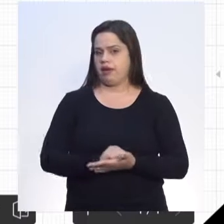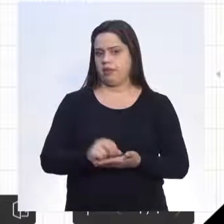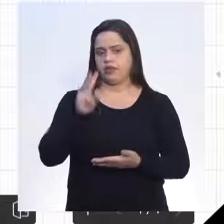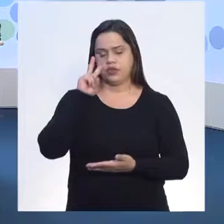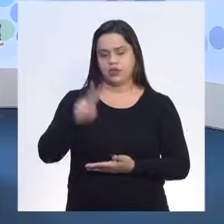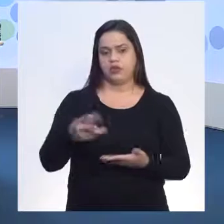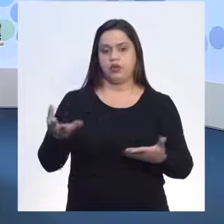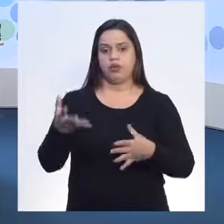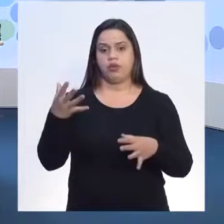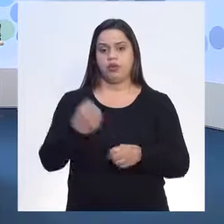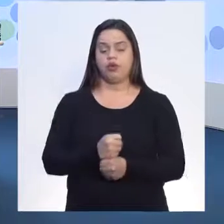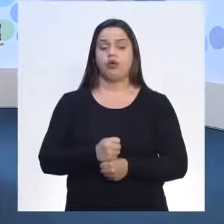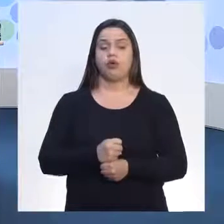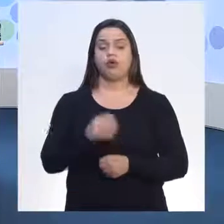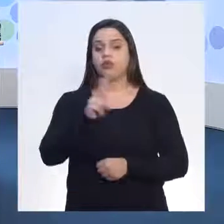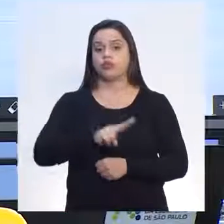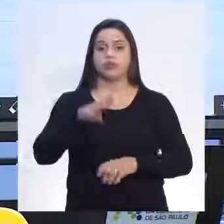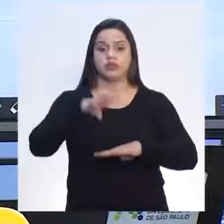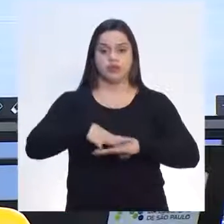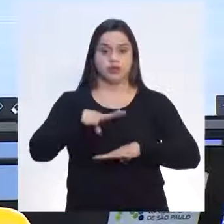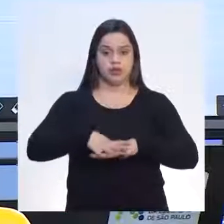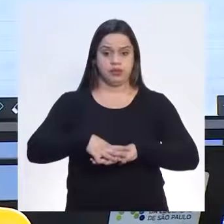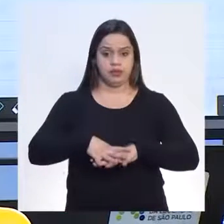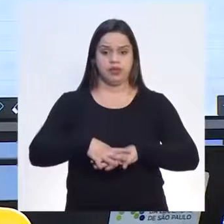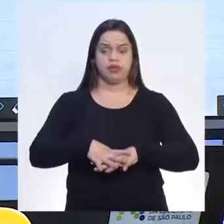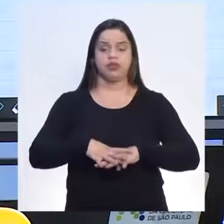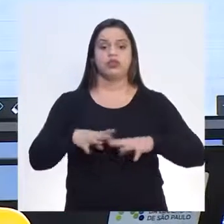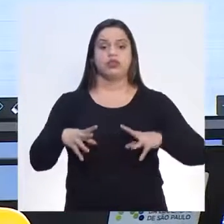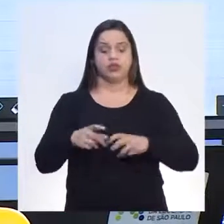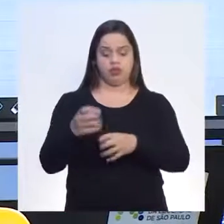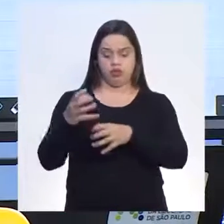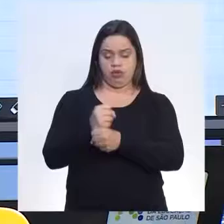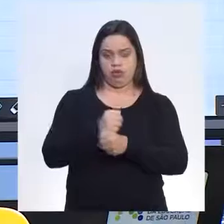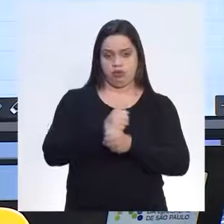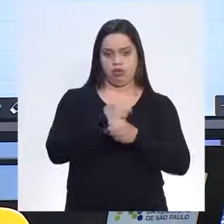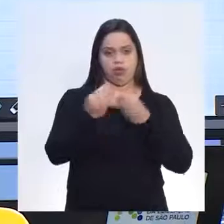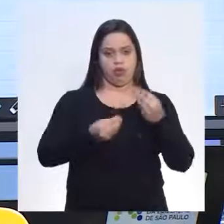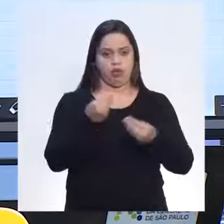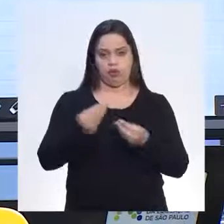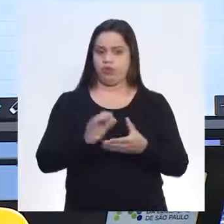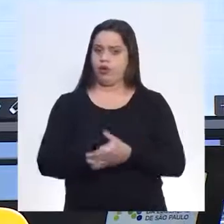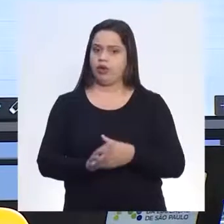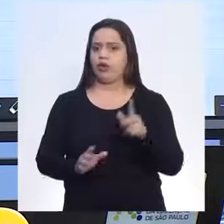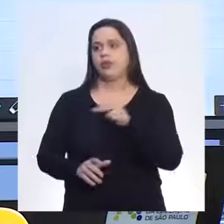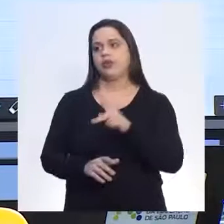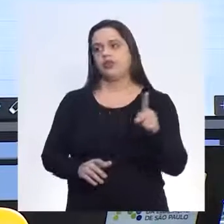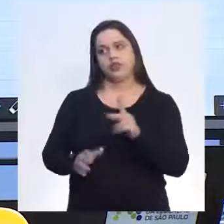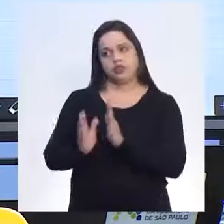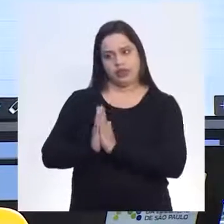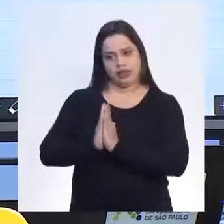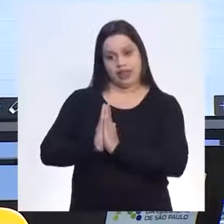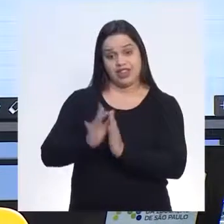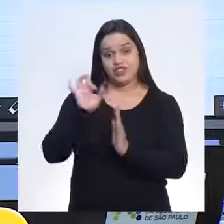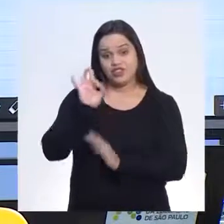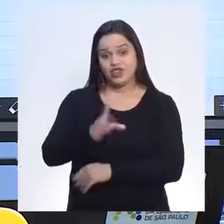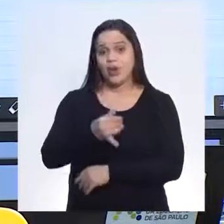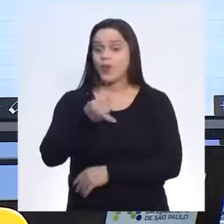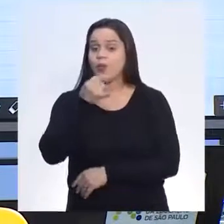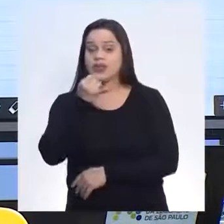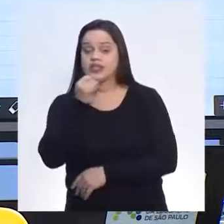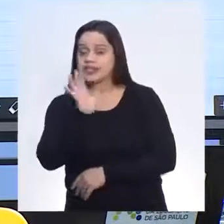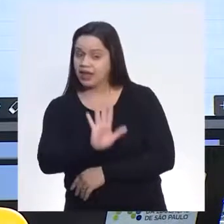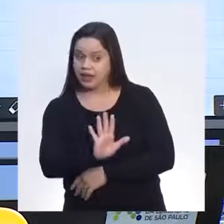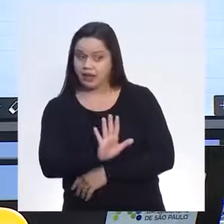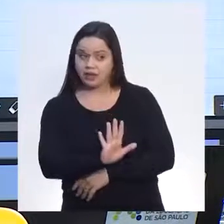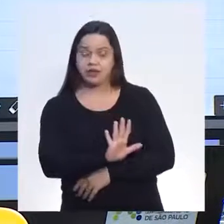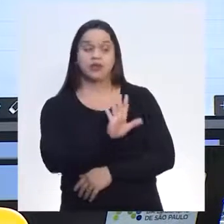fazer essa conta? Agora, matematicamente, né, fazendo as operações, como que eu vou fazer? Professores, é apenas um modelo. Alunos,